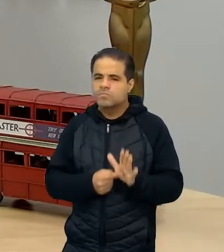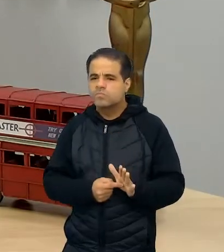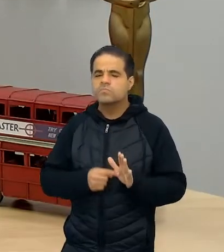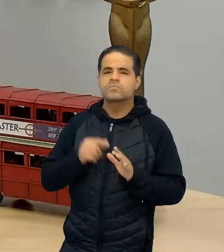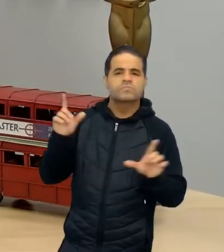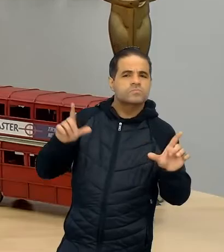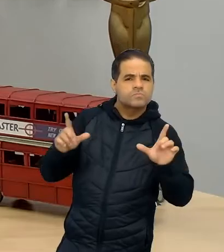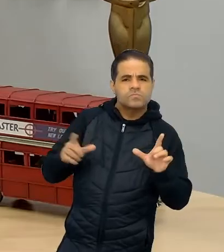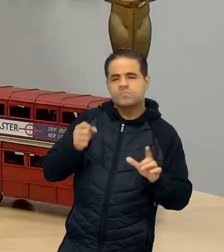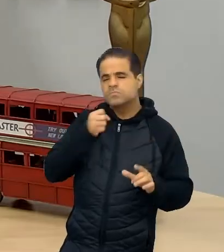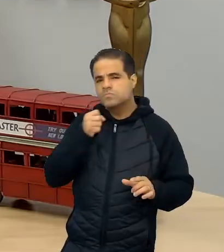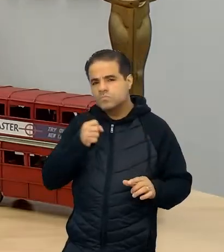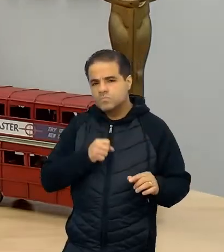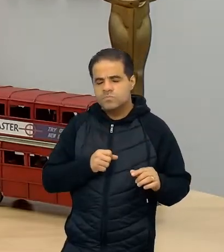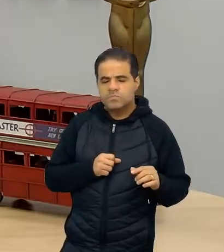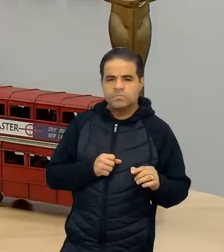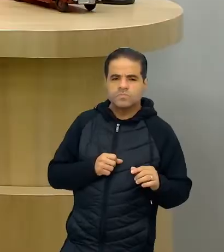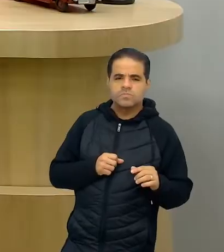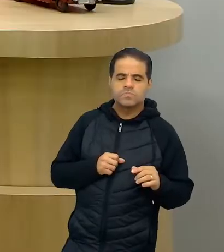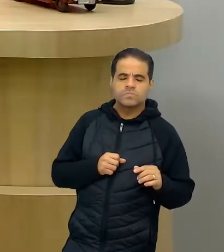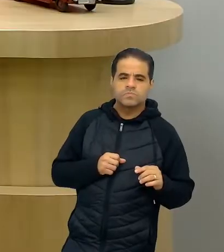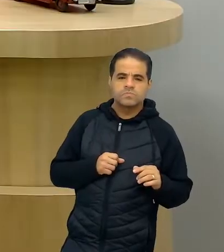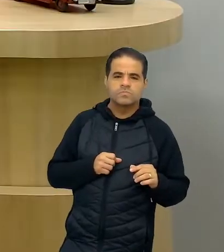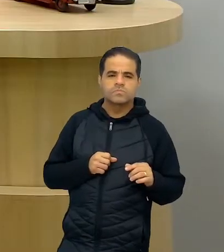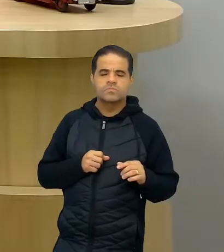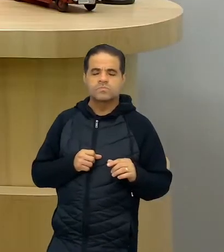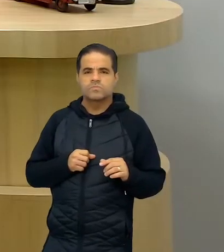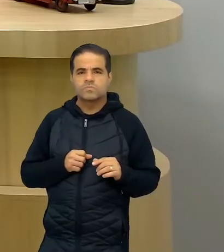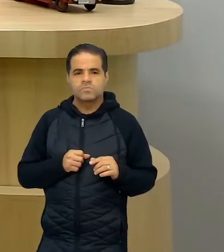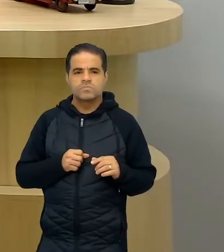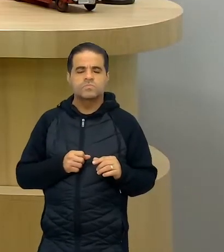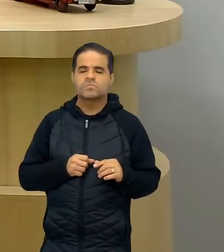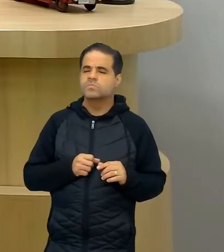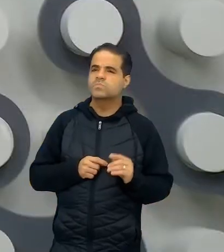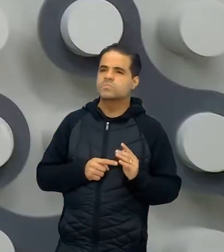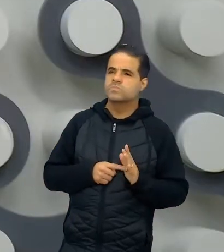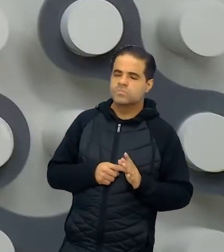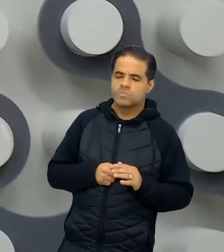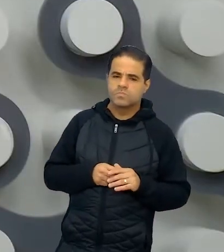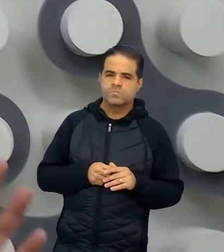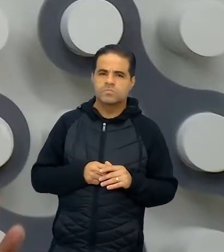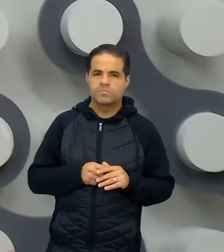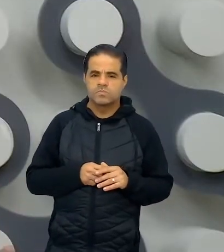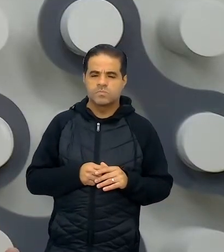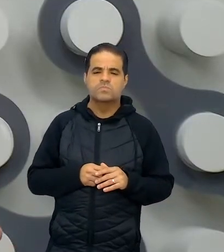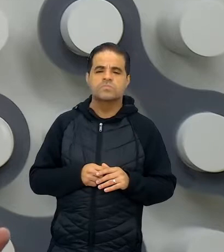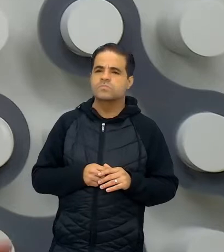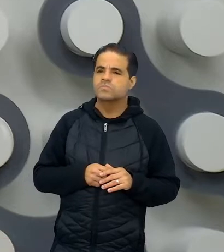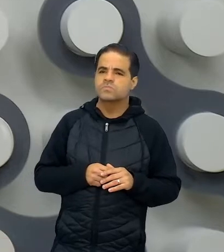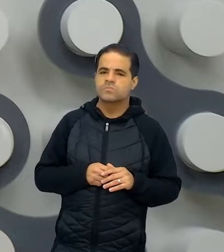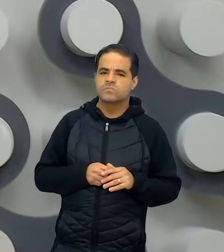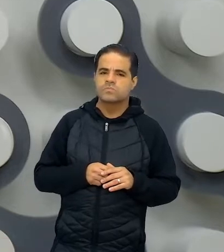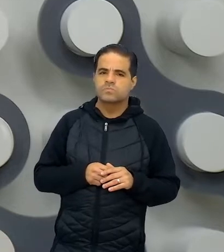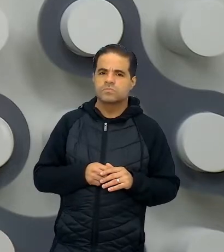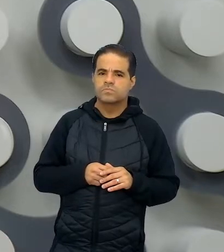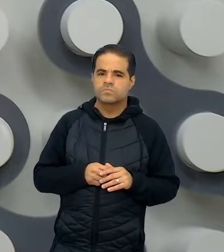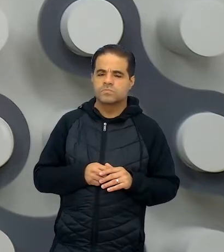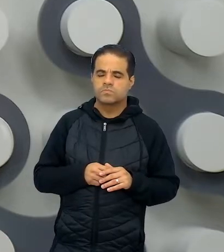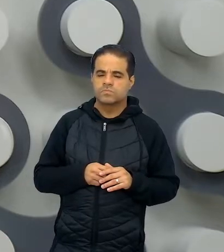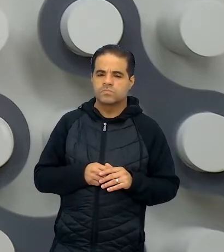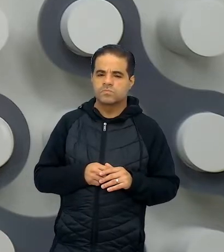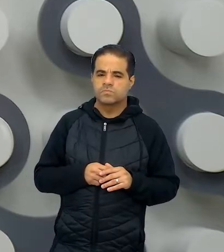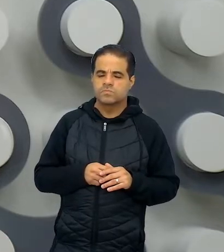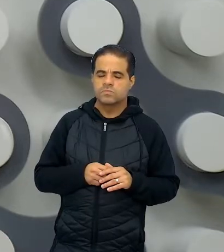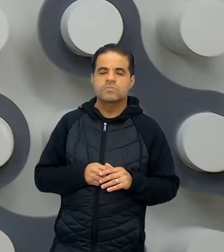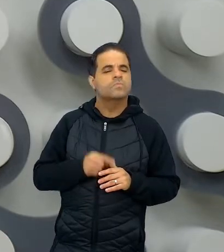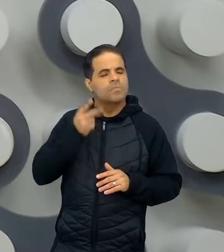programa esportivo? Então, as primeiras coisas assim, que eu gostaria de saber de uma atleta é a alimentação. Porque eu acho muito,